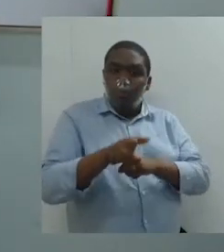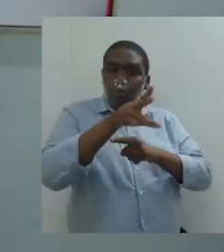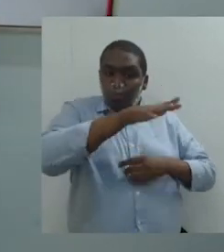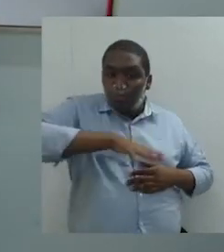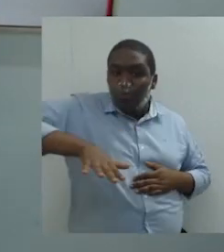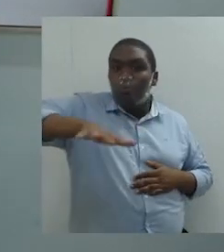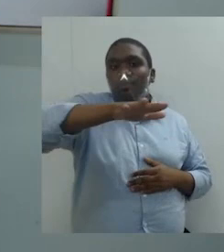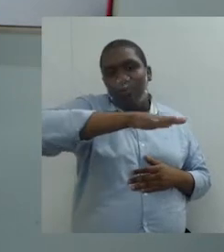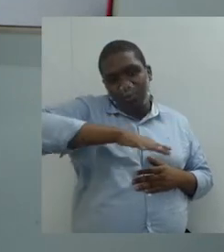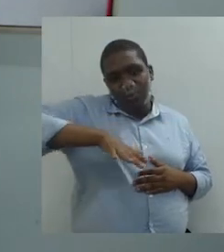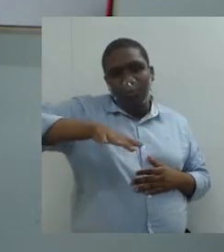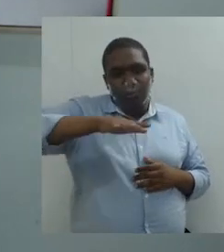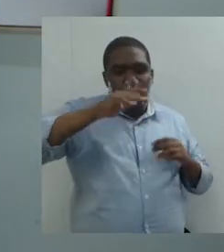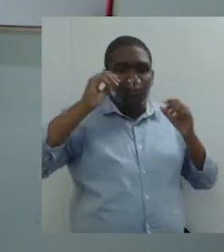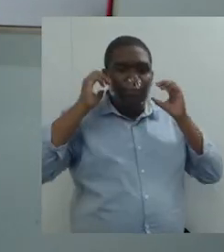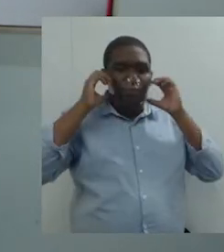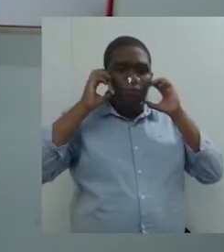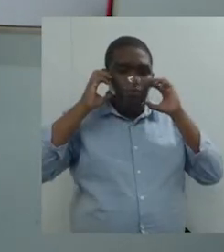geográfico.